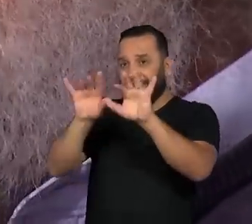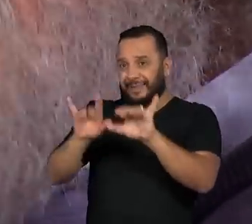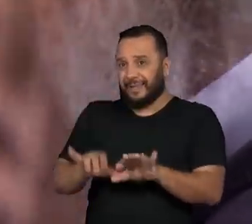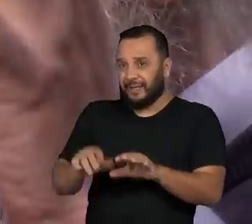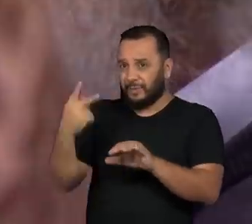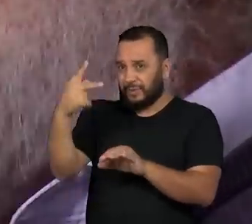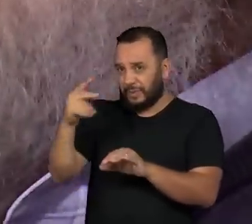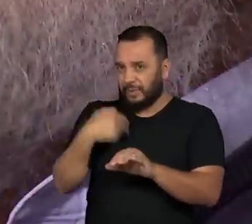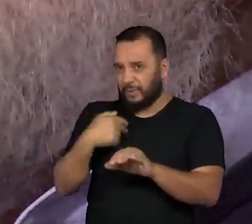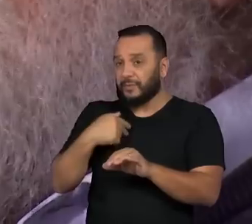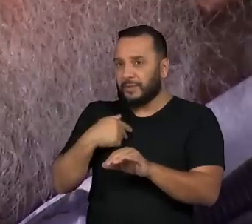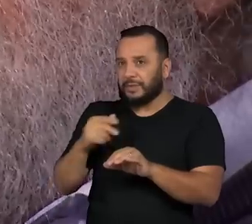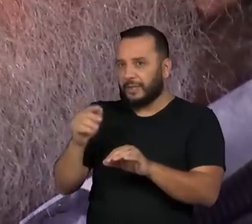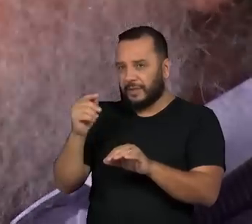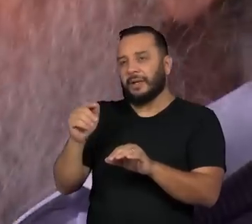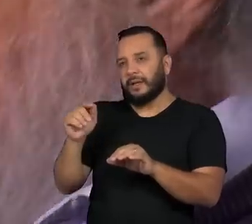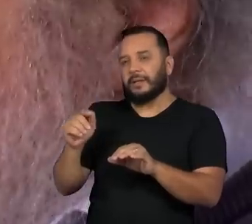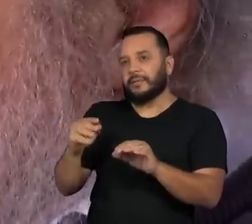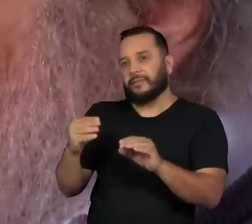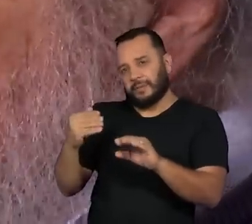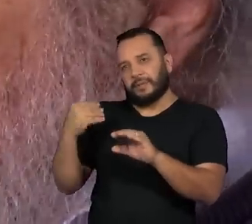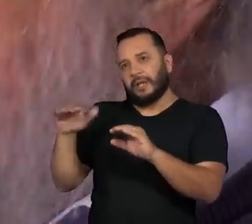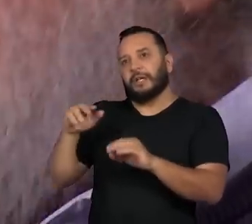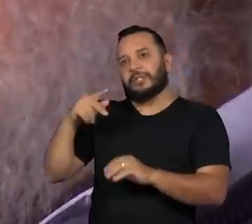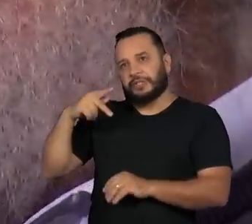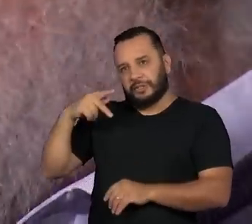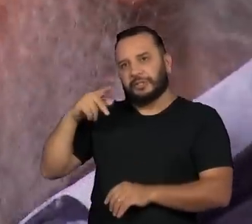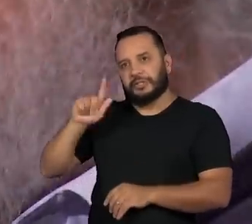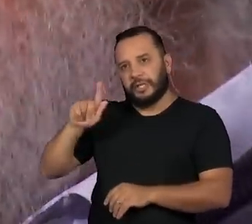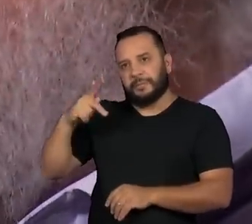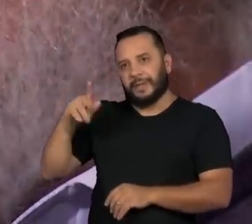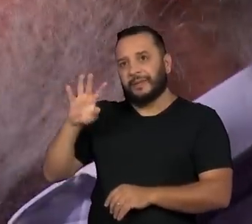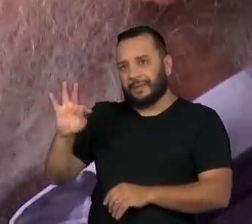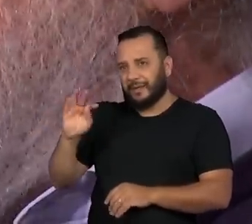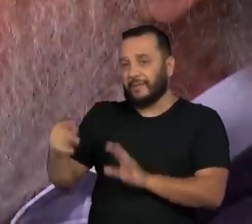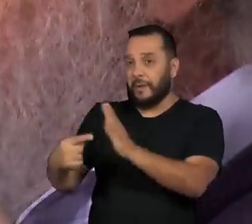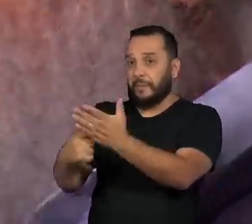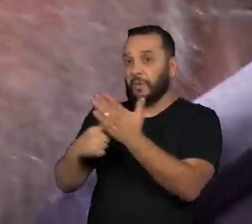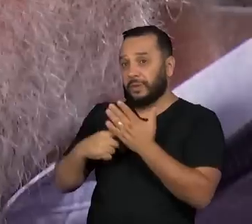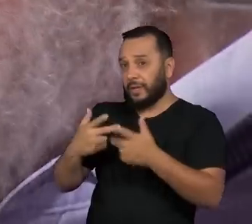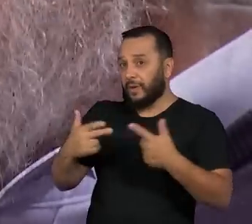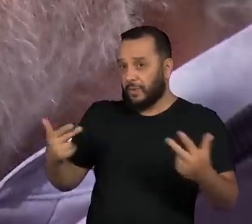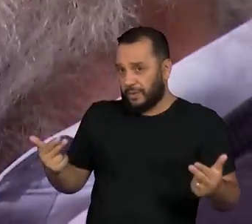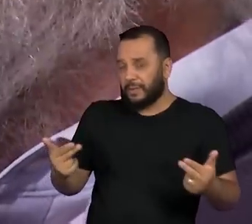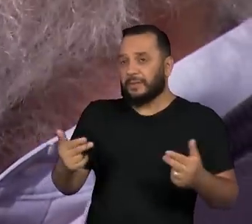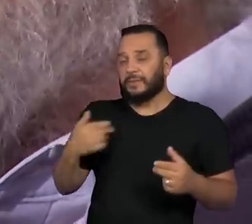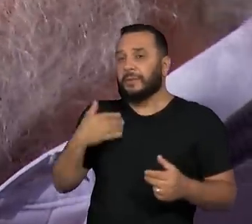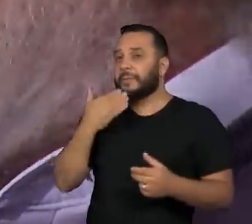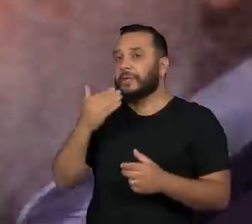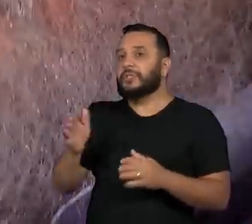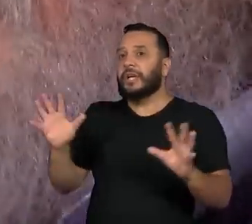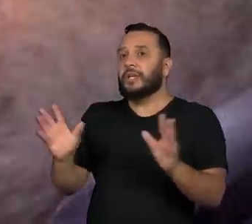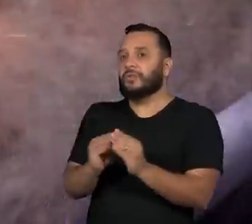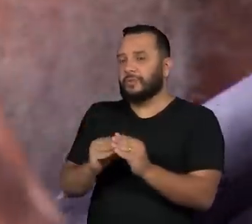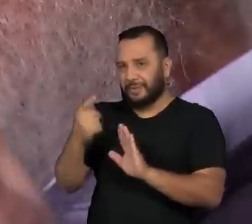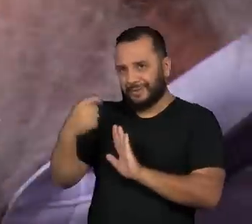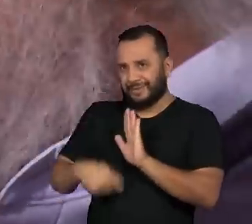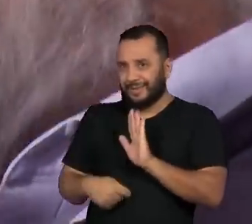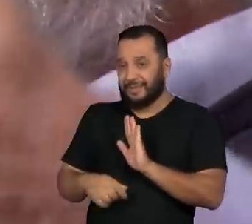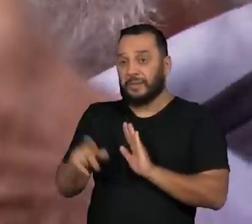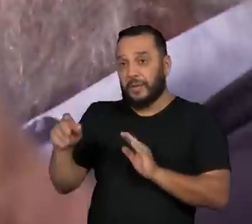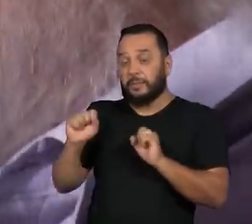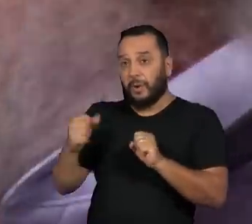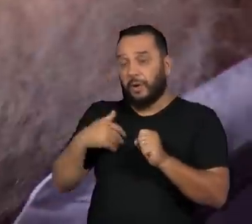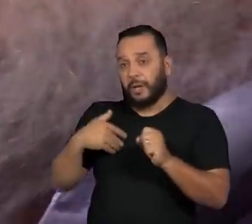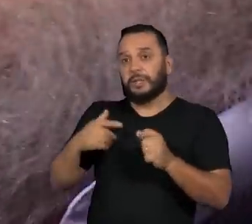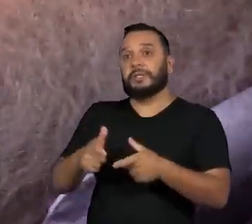submeter a ele ele vai dar uma limpada no texto ele tem um português exceto ele pode te mostrar ele pode pedir você pode pedir pra ele resumir o texto ele vai dar Pode pedir